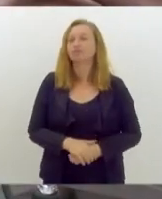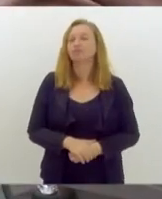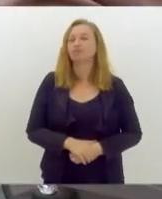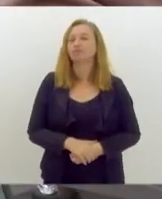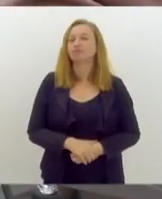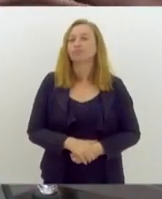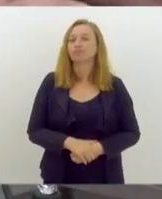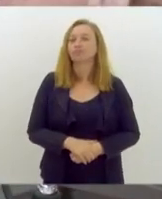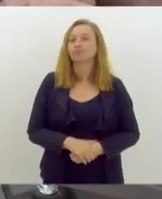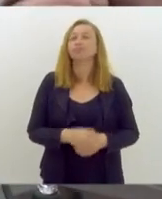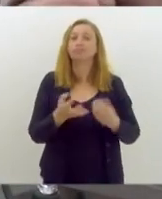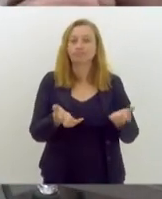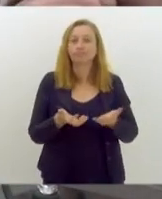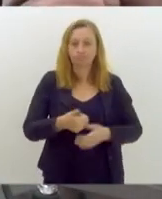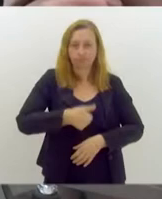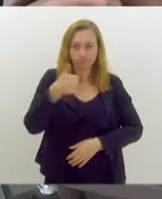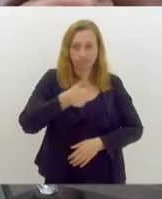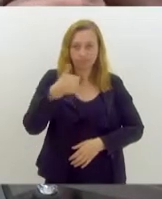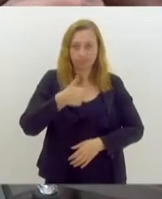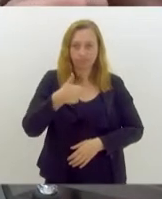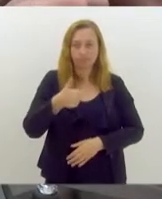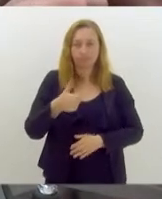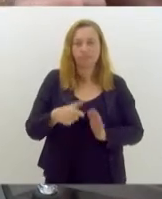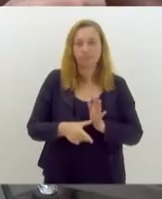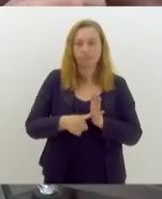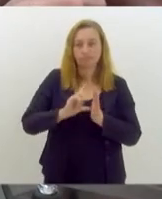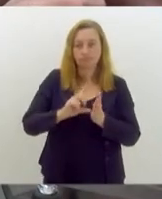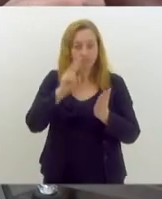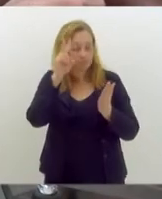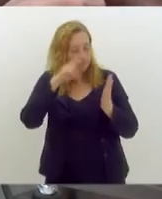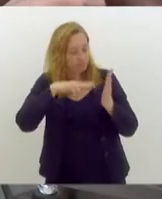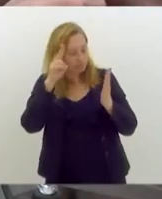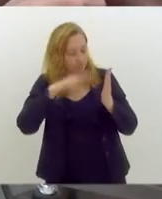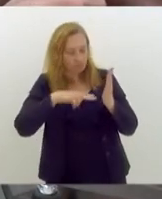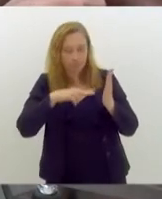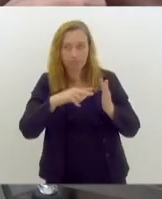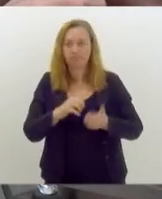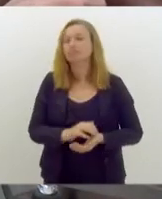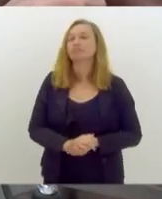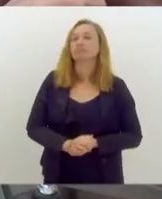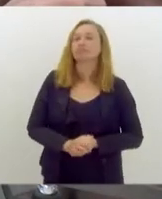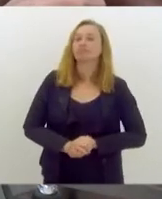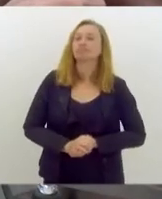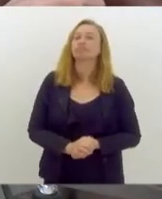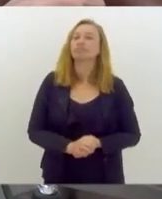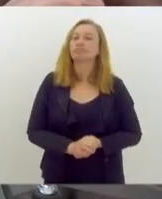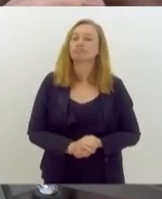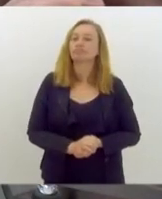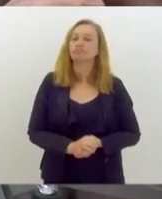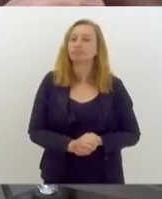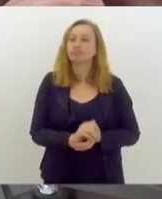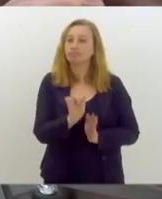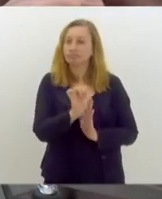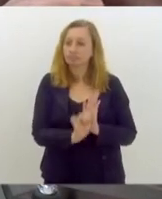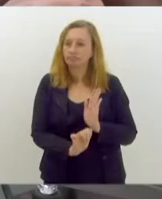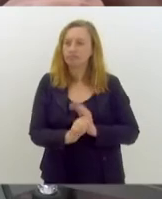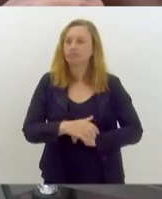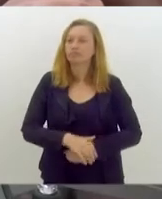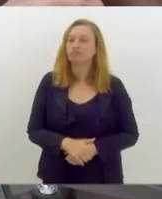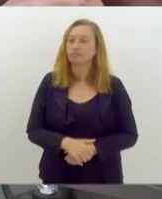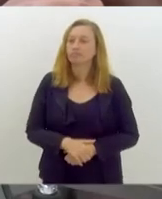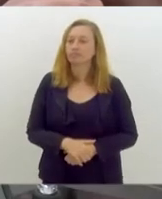Então queria primeiro antes da Leitura aqui da sistematização no relatório